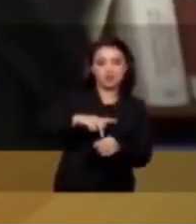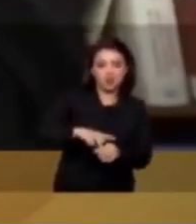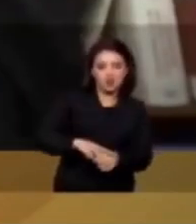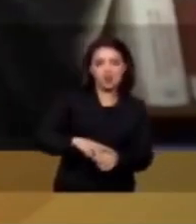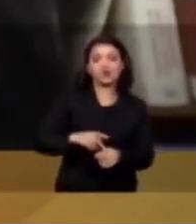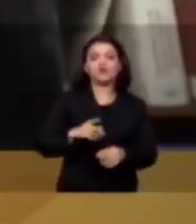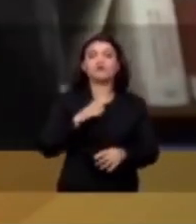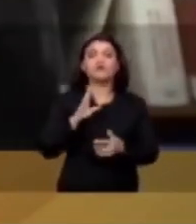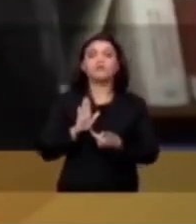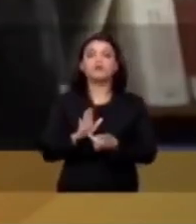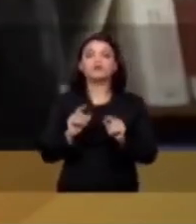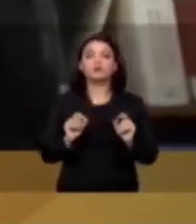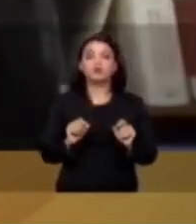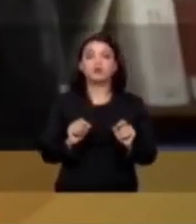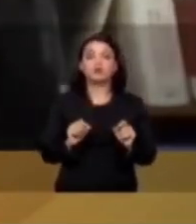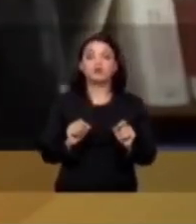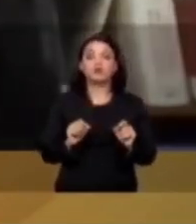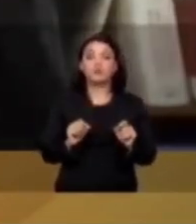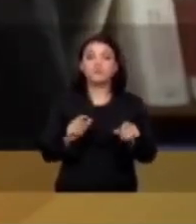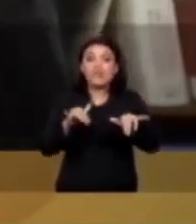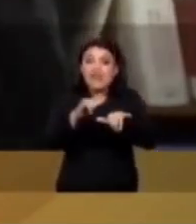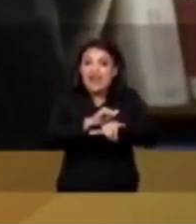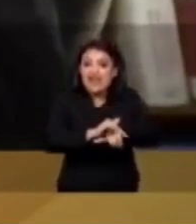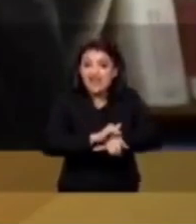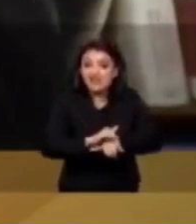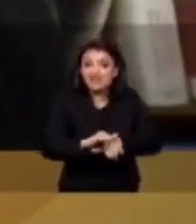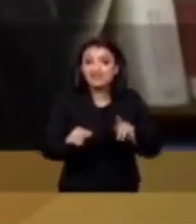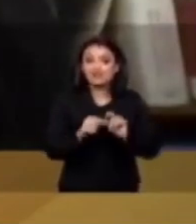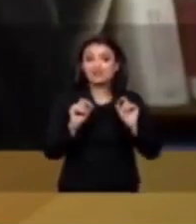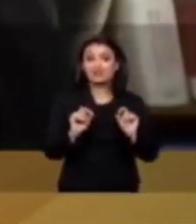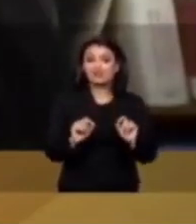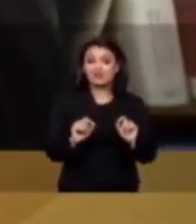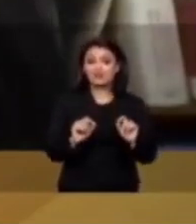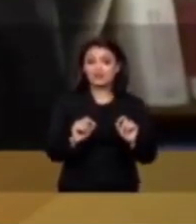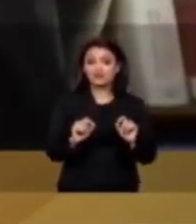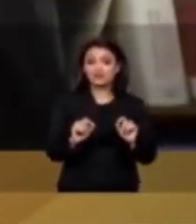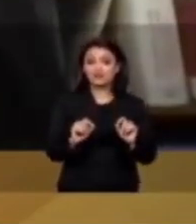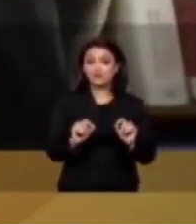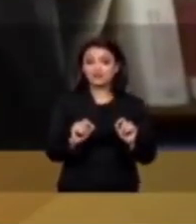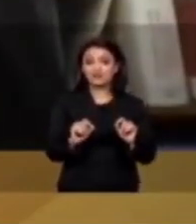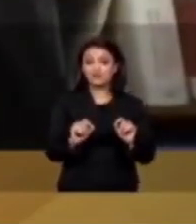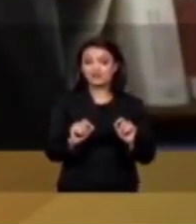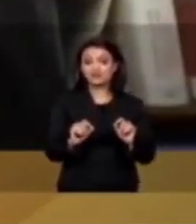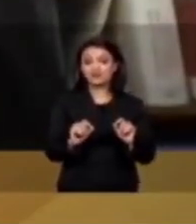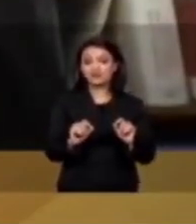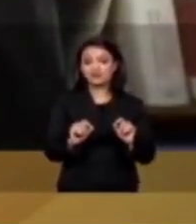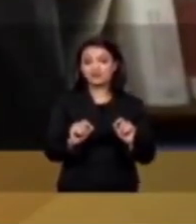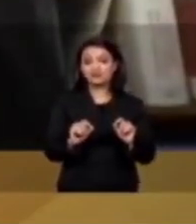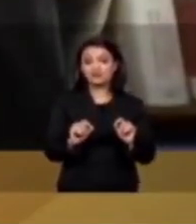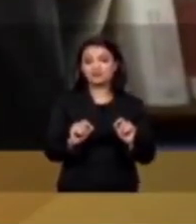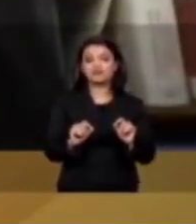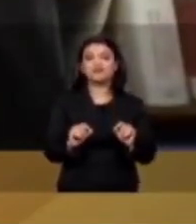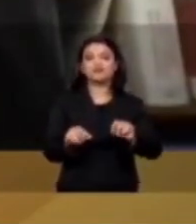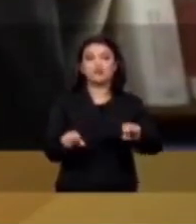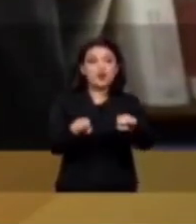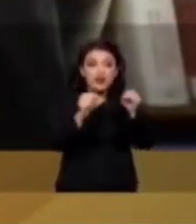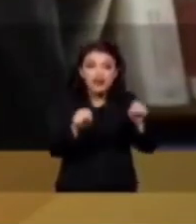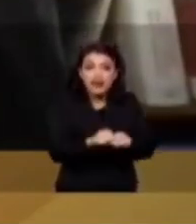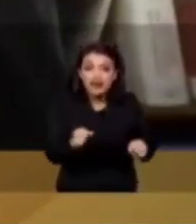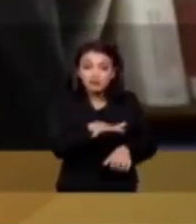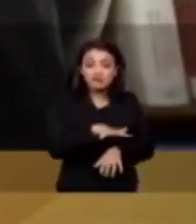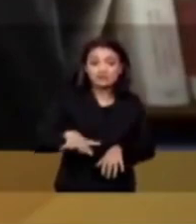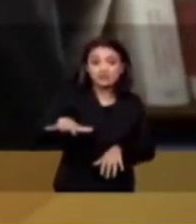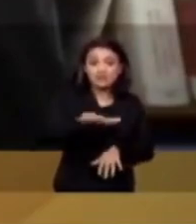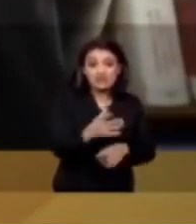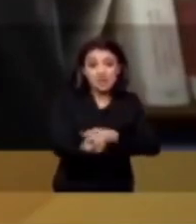estudo que mostra que a operação provocou um desmantelamento de importantes setores da economia nacional,